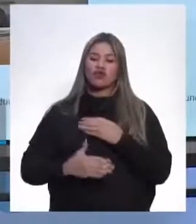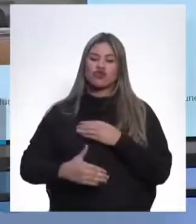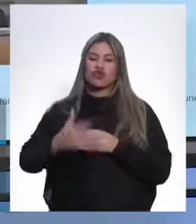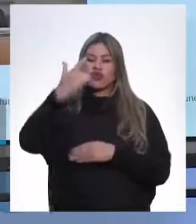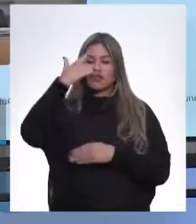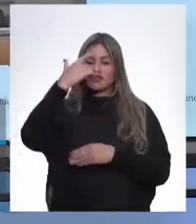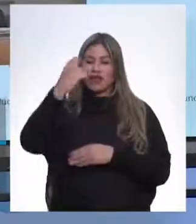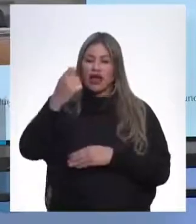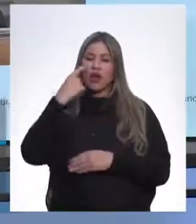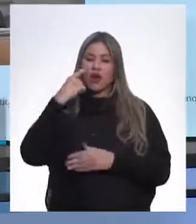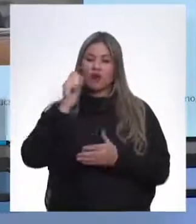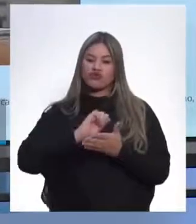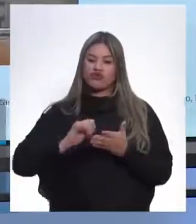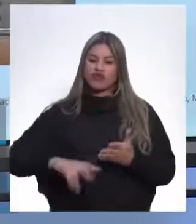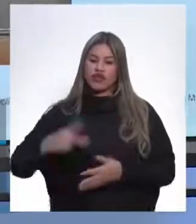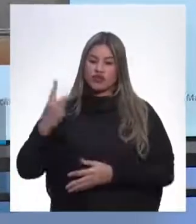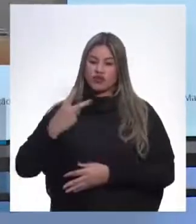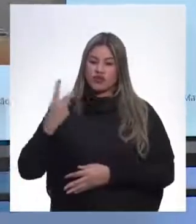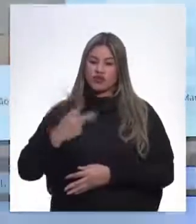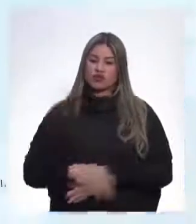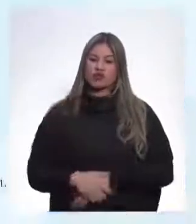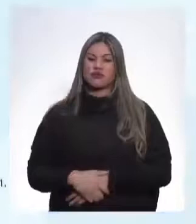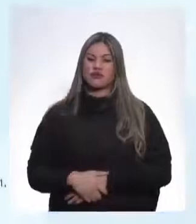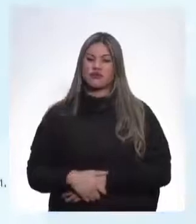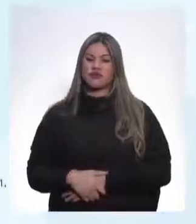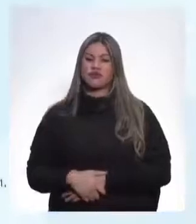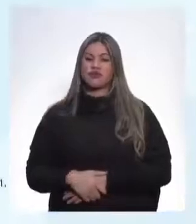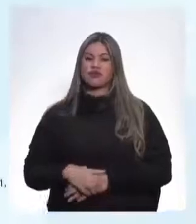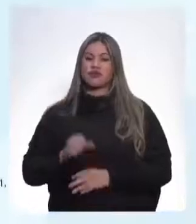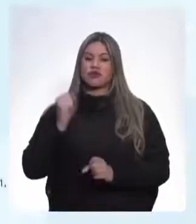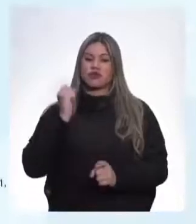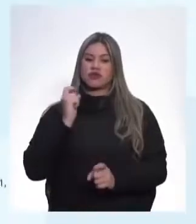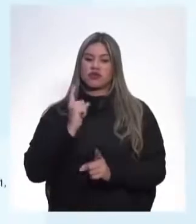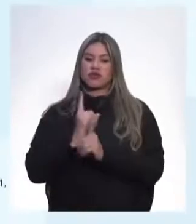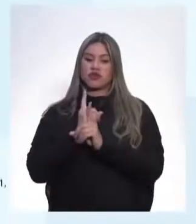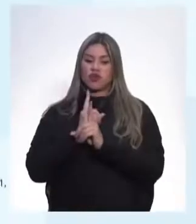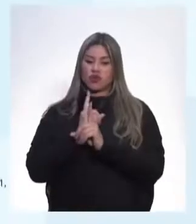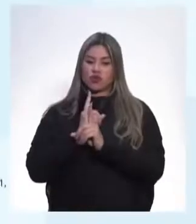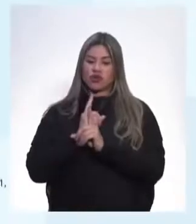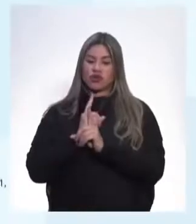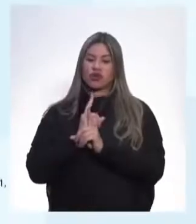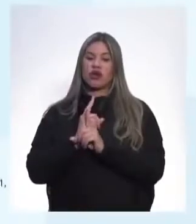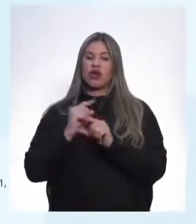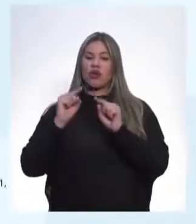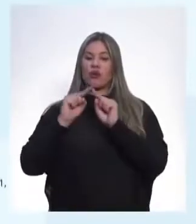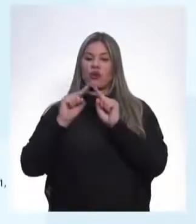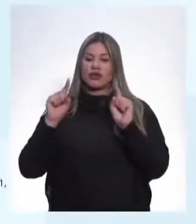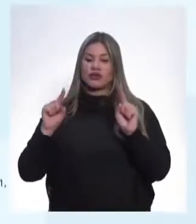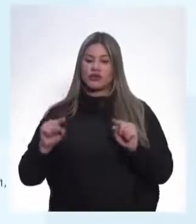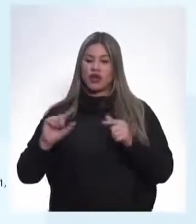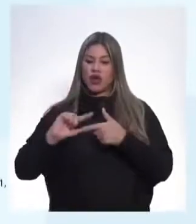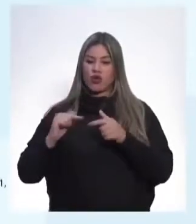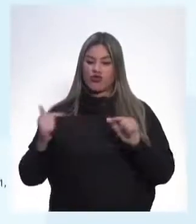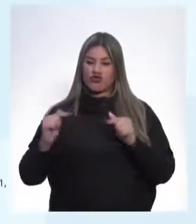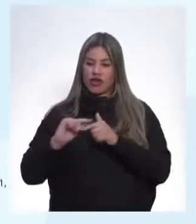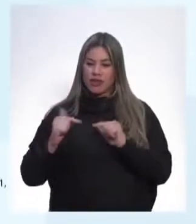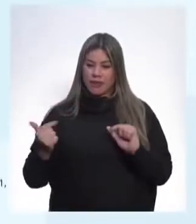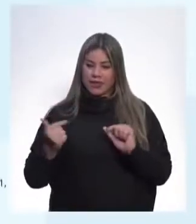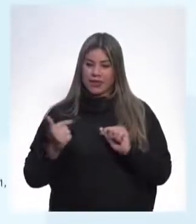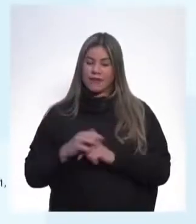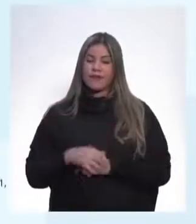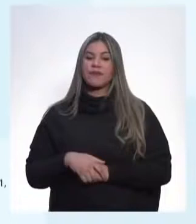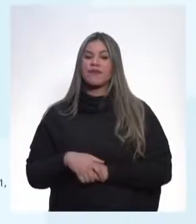olha a segunda atividade. Encontre uma expressão algébrica, então agora é escrever